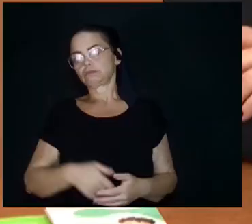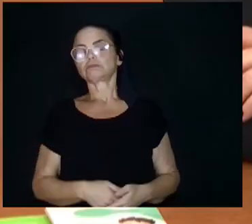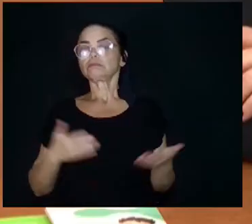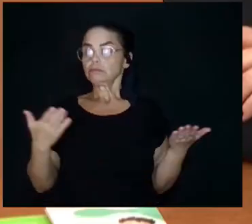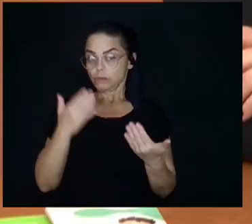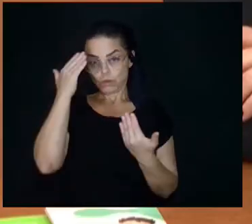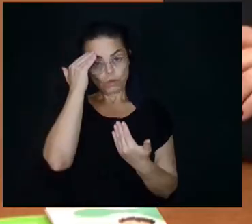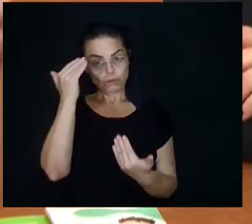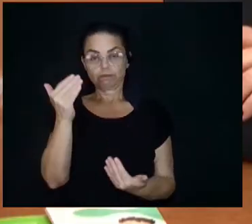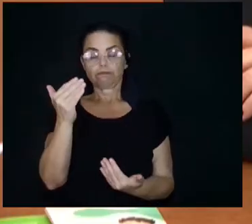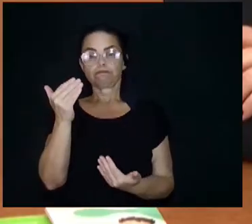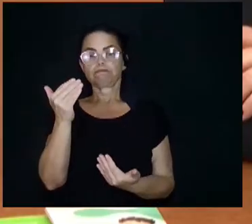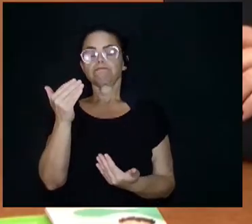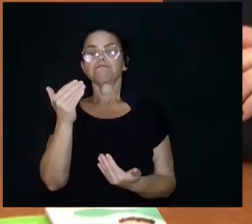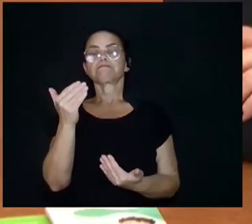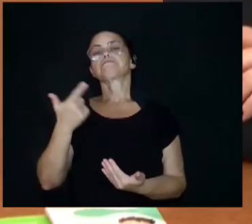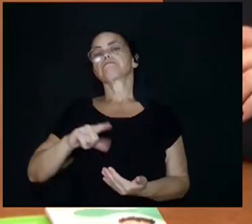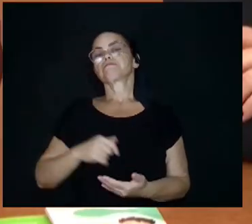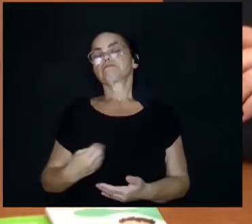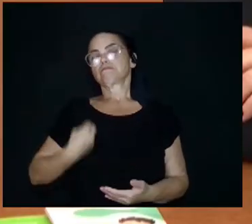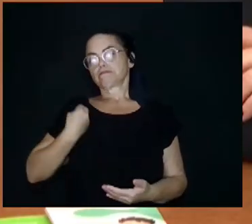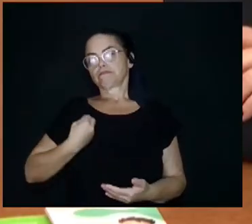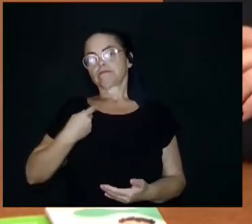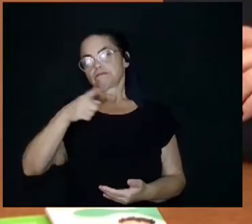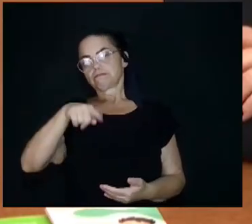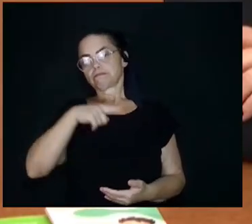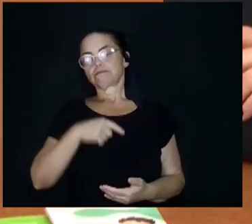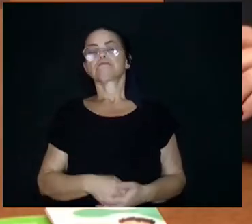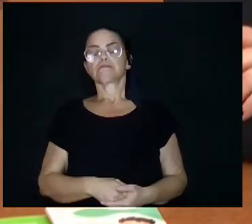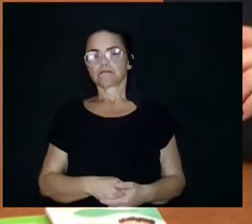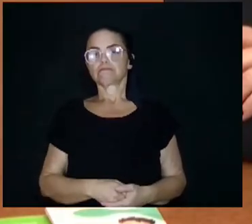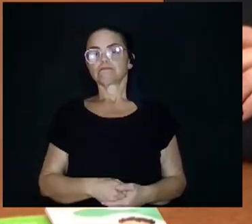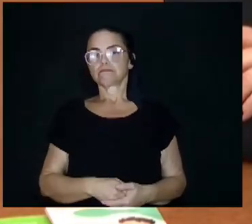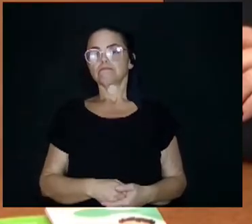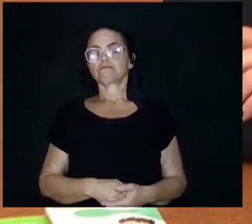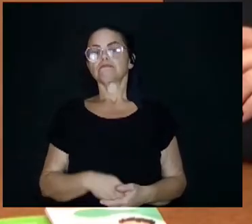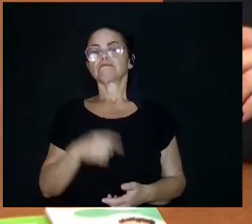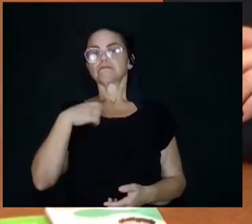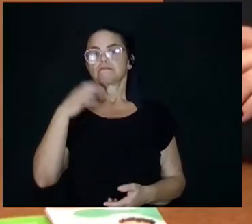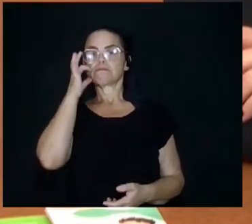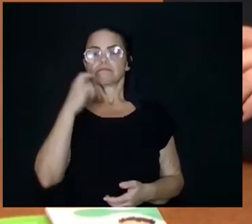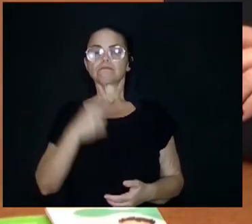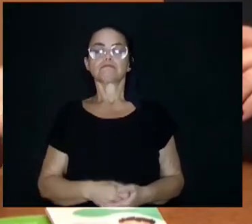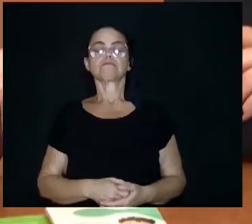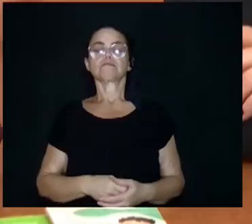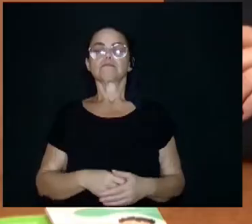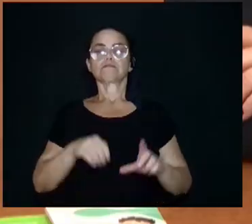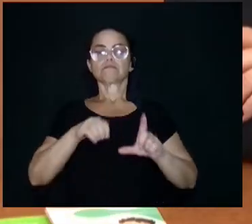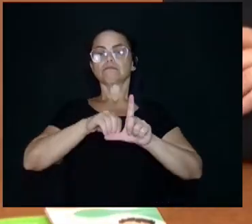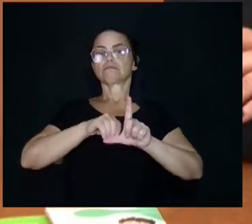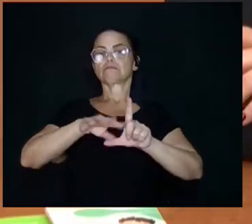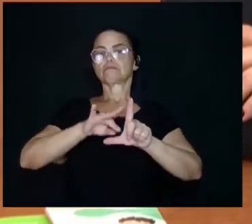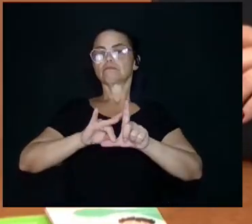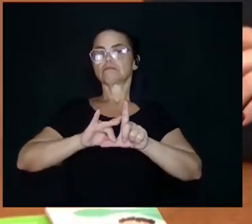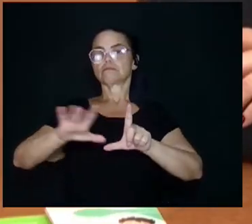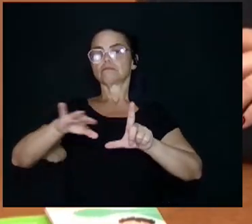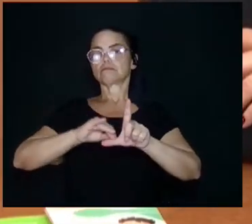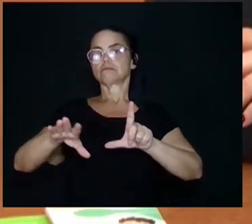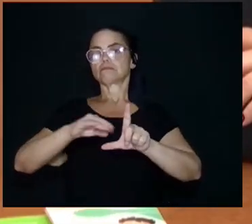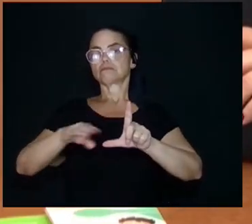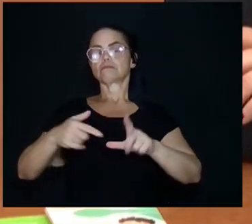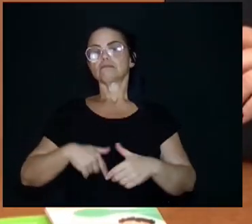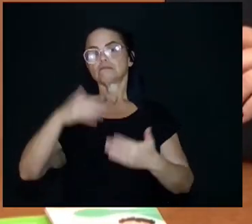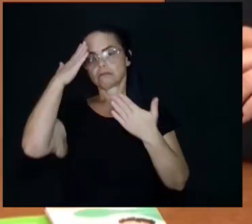uma vez, né, a presença de vocês, de quem estiver assistindo, se quiser compartilhar também a gente agradece, e agradecer a presença do